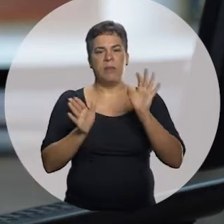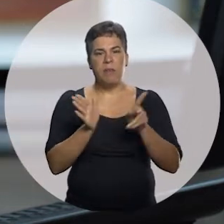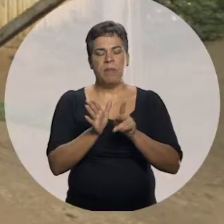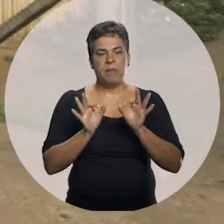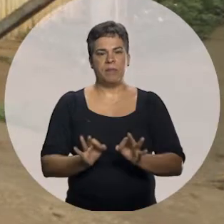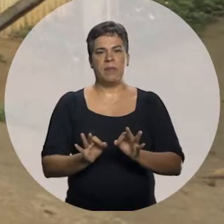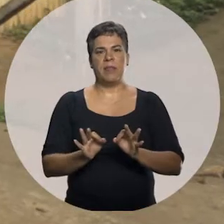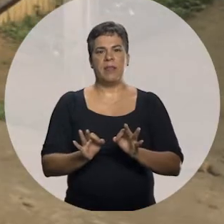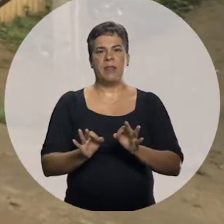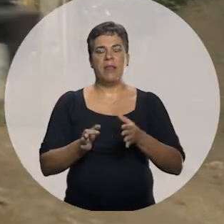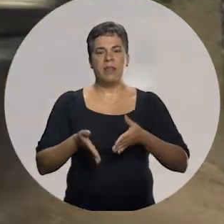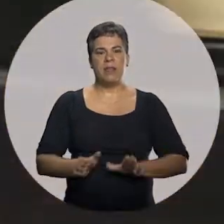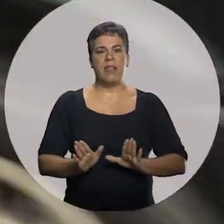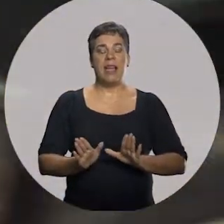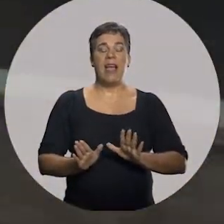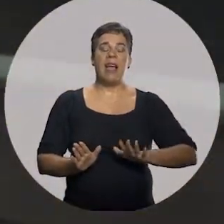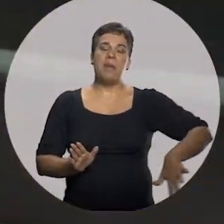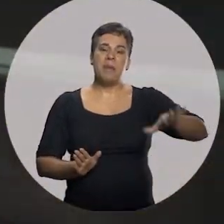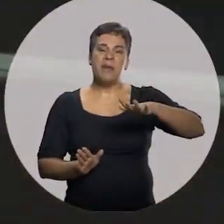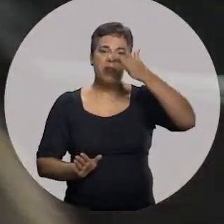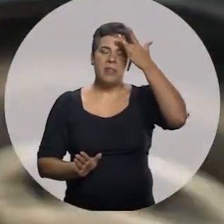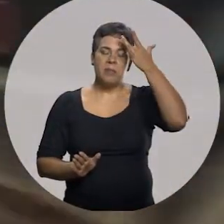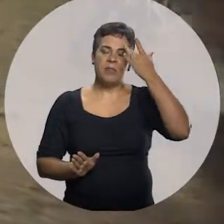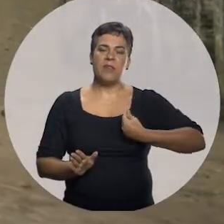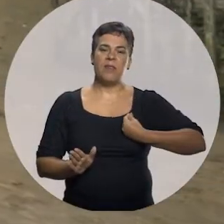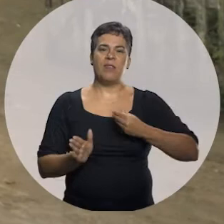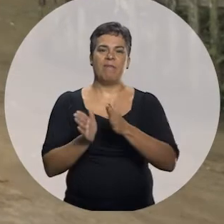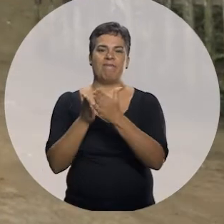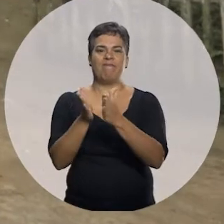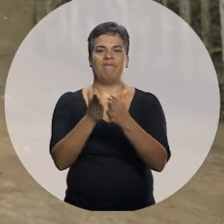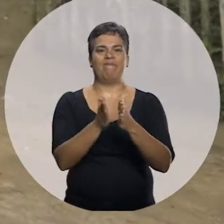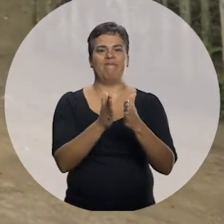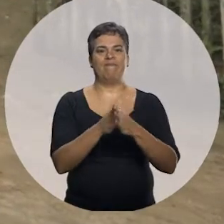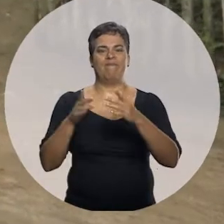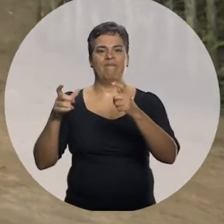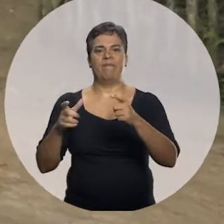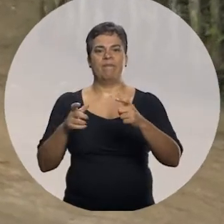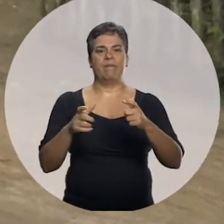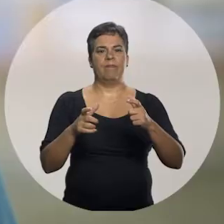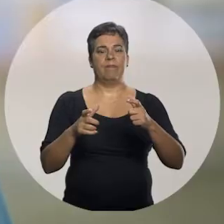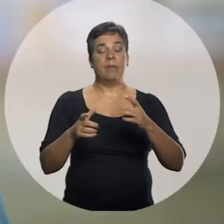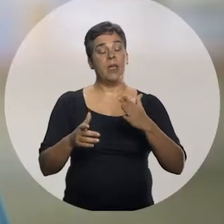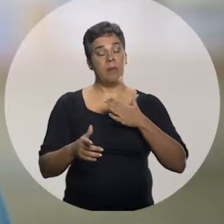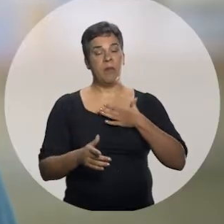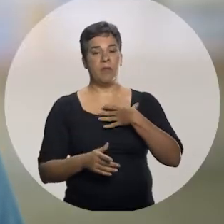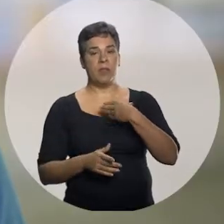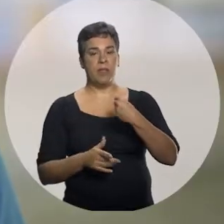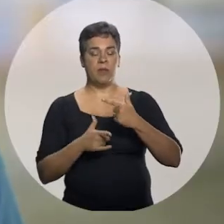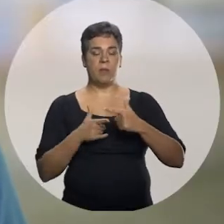por exemplo, você vê que essas pessoas elas predominam nos bolsões de pobreza. O menino nasceu com